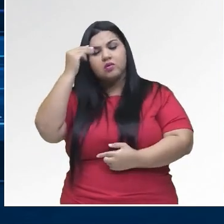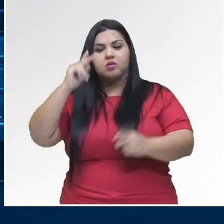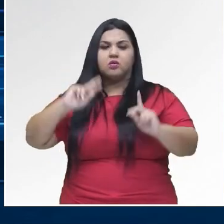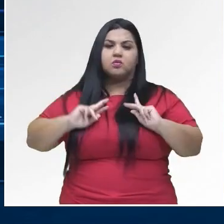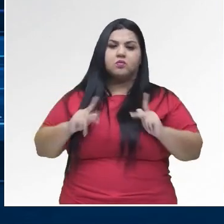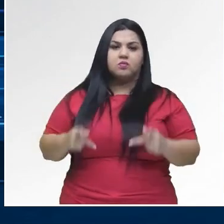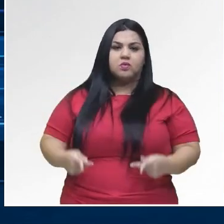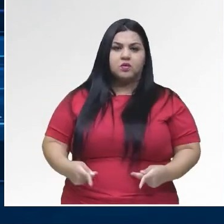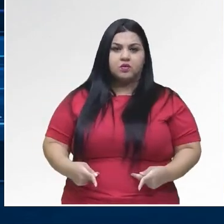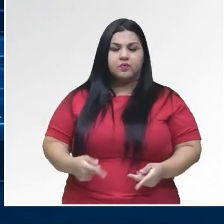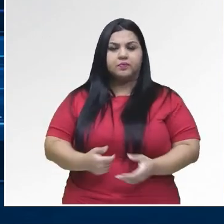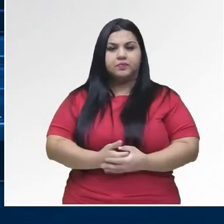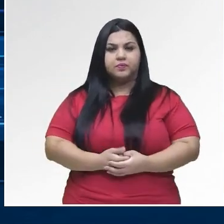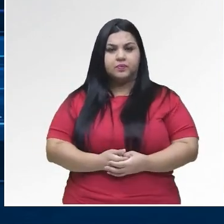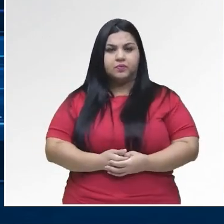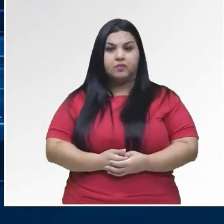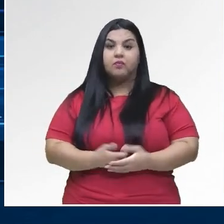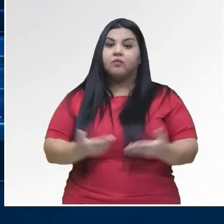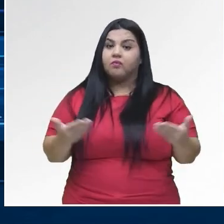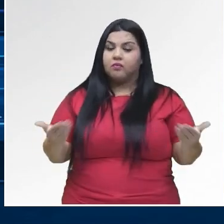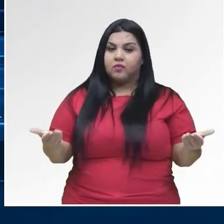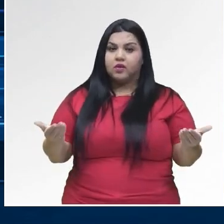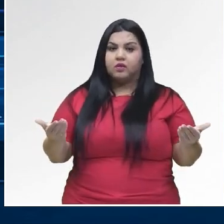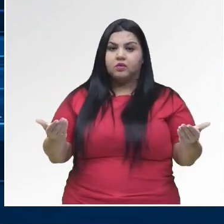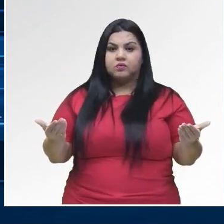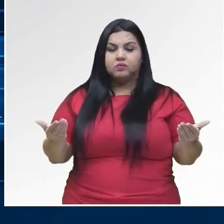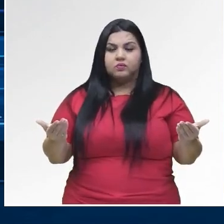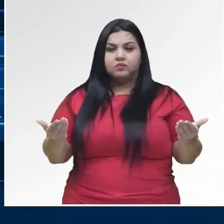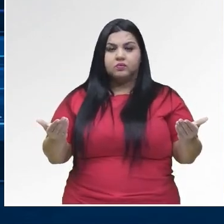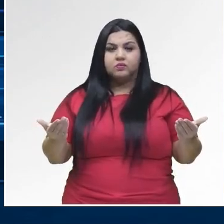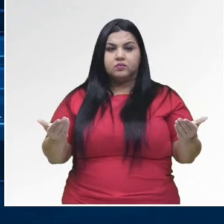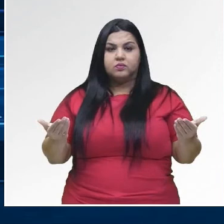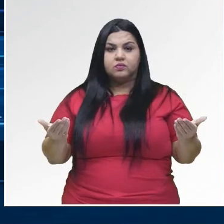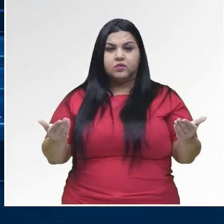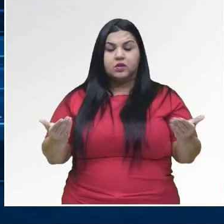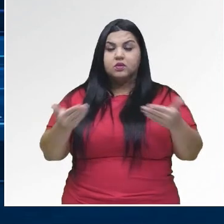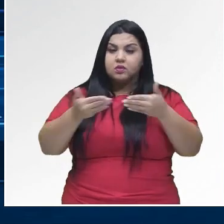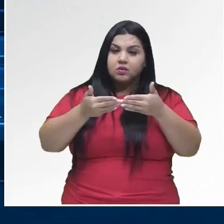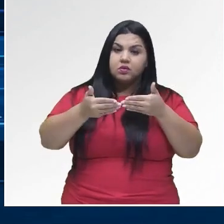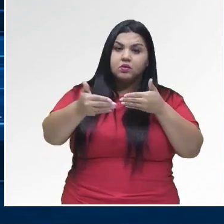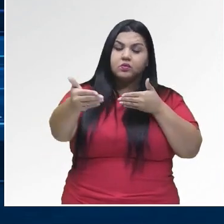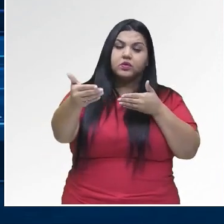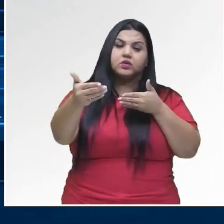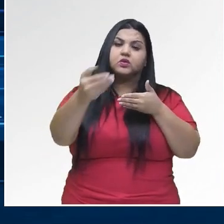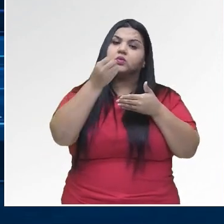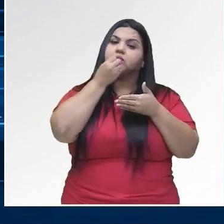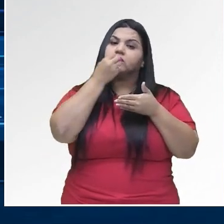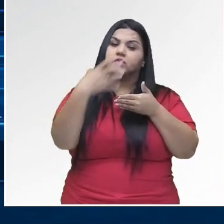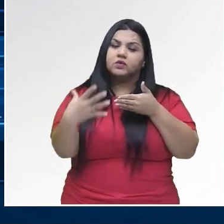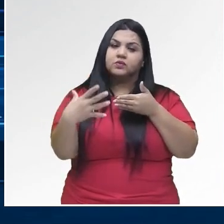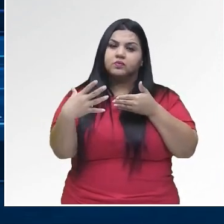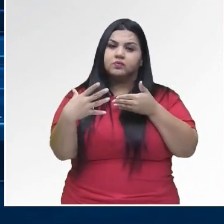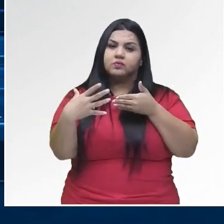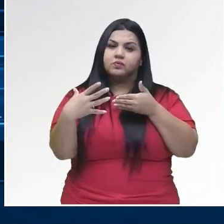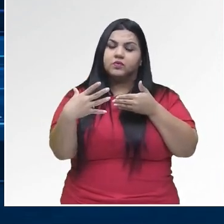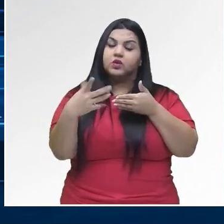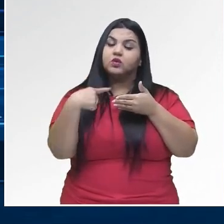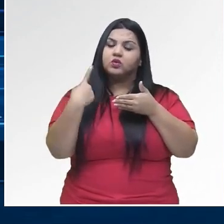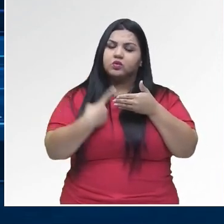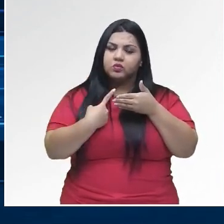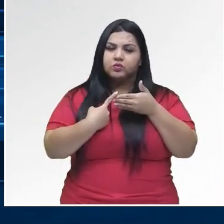humana. Então, é a partir do bem que nós